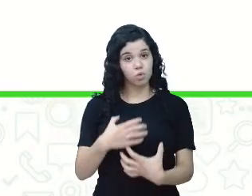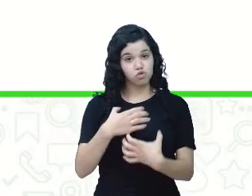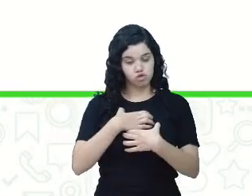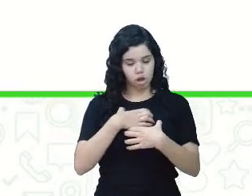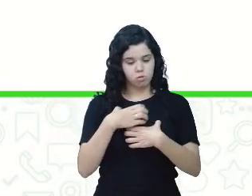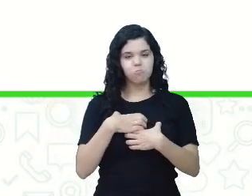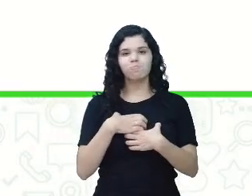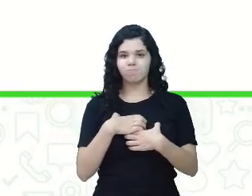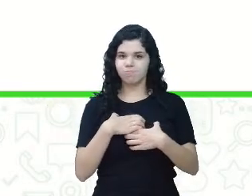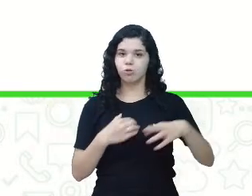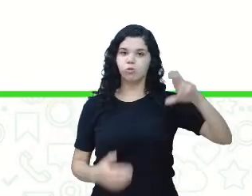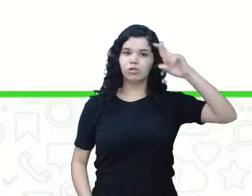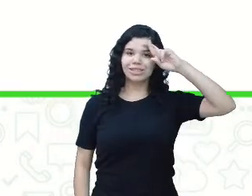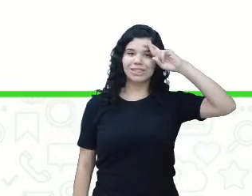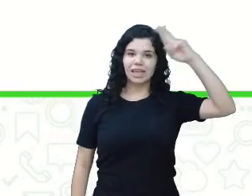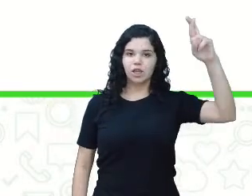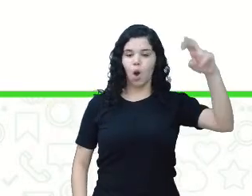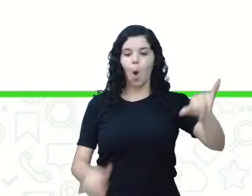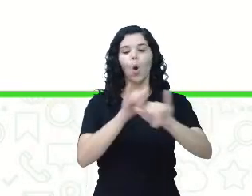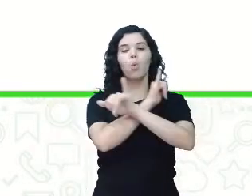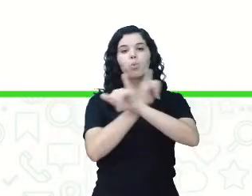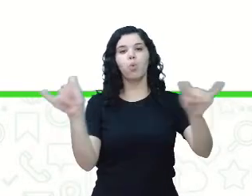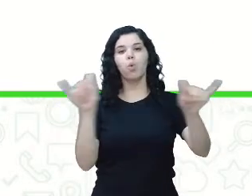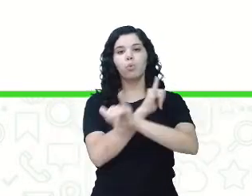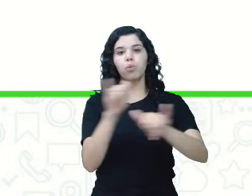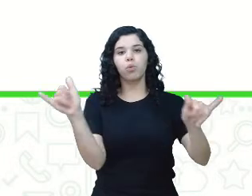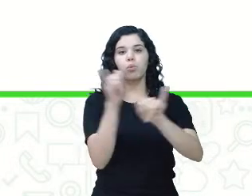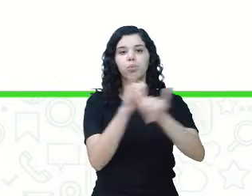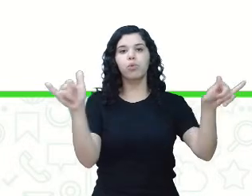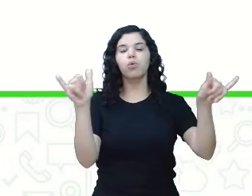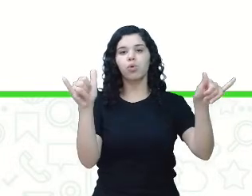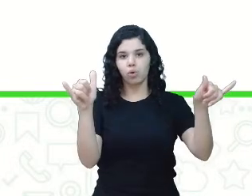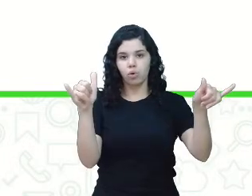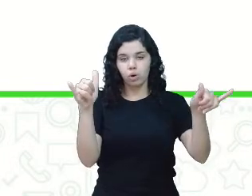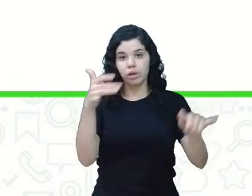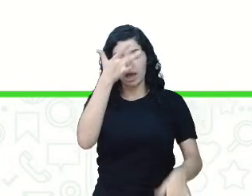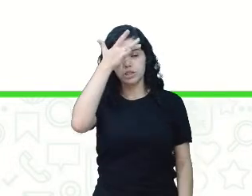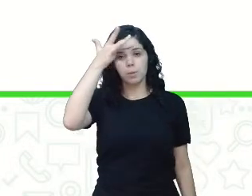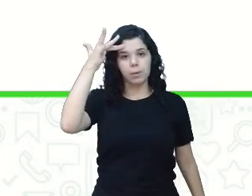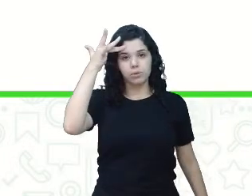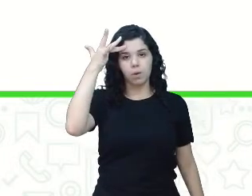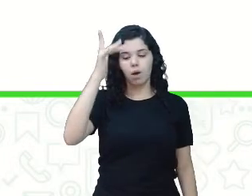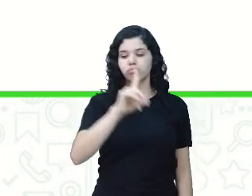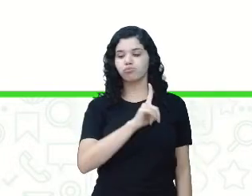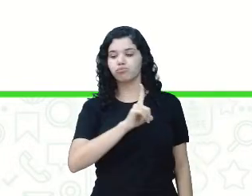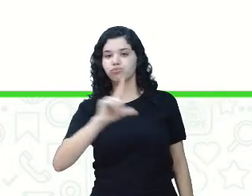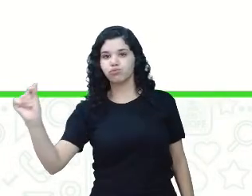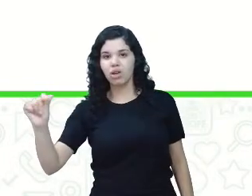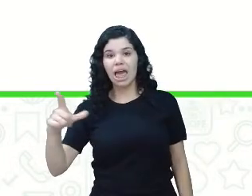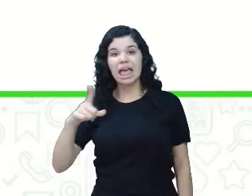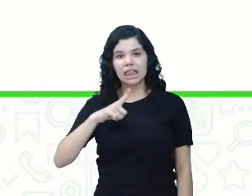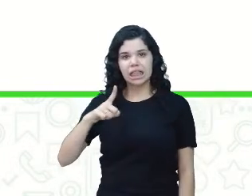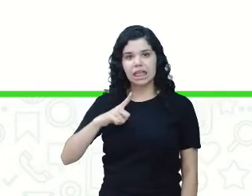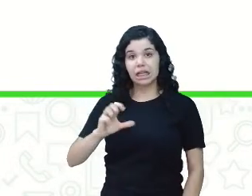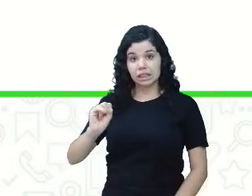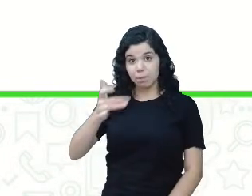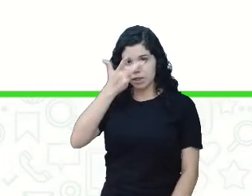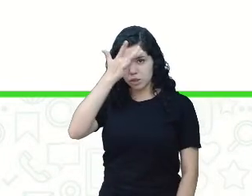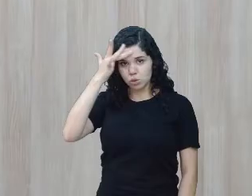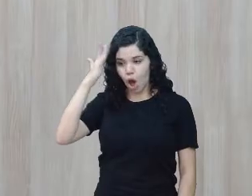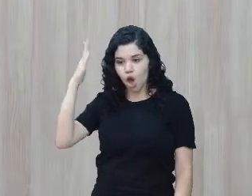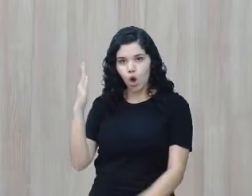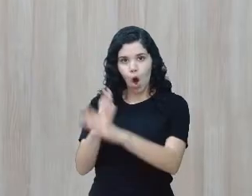proprietários encontravam para noticiar que os escravos haviam escapado. E havia recompensa. Que coisa tão feia,